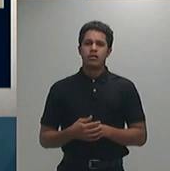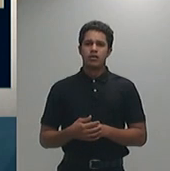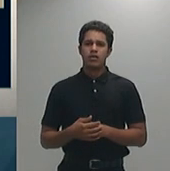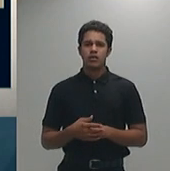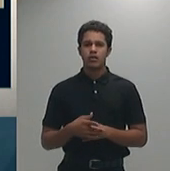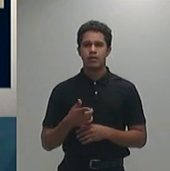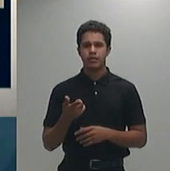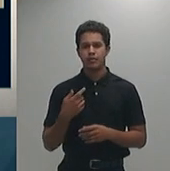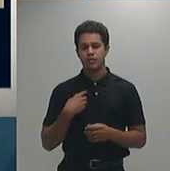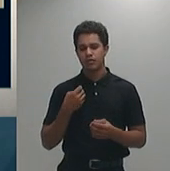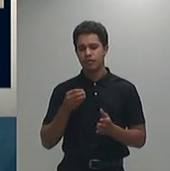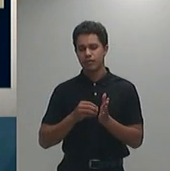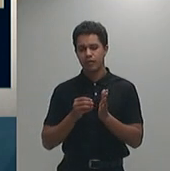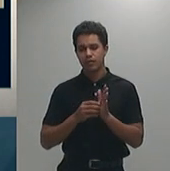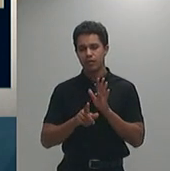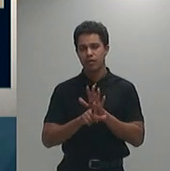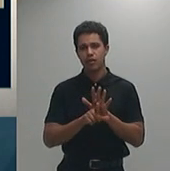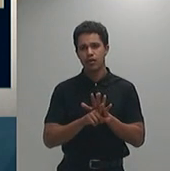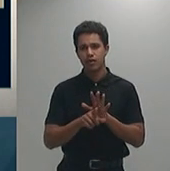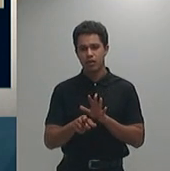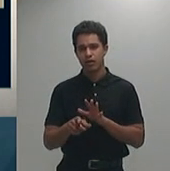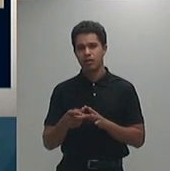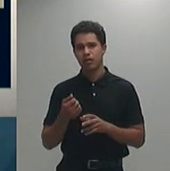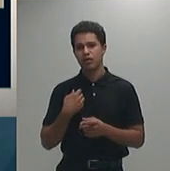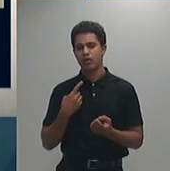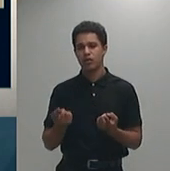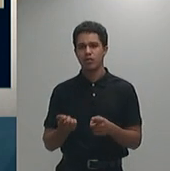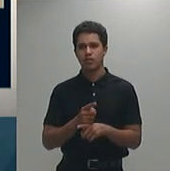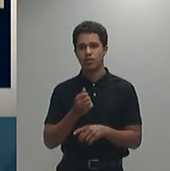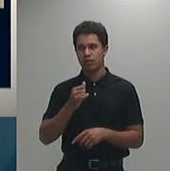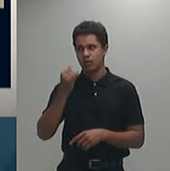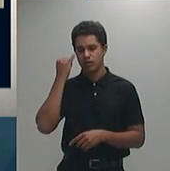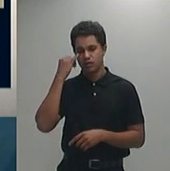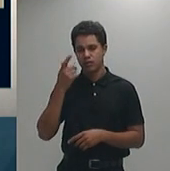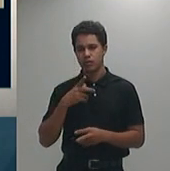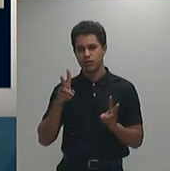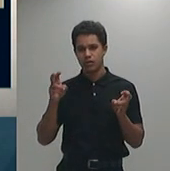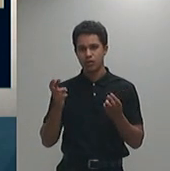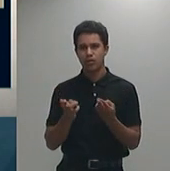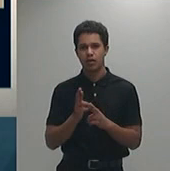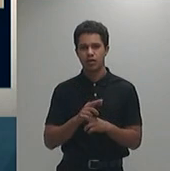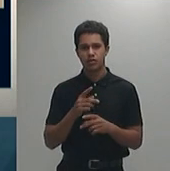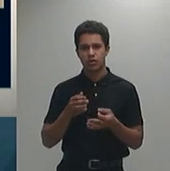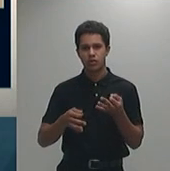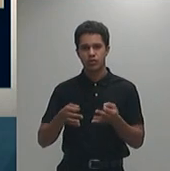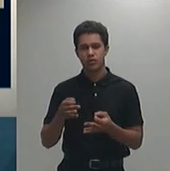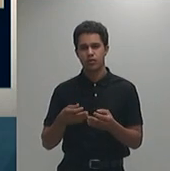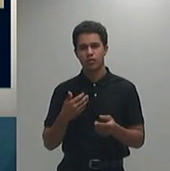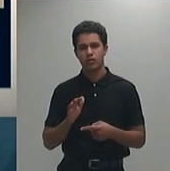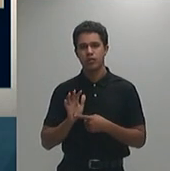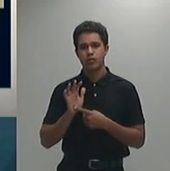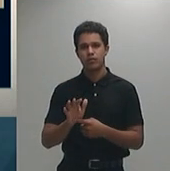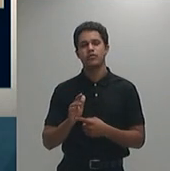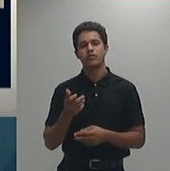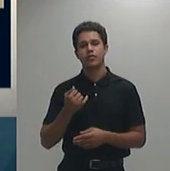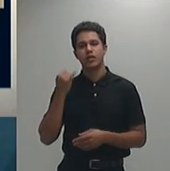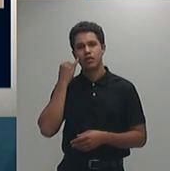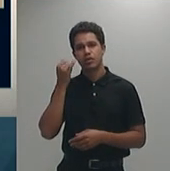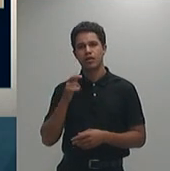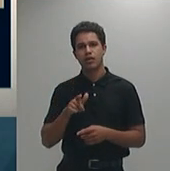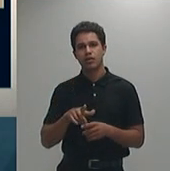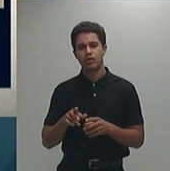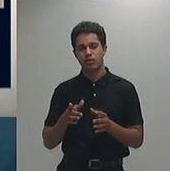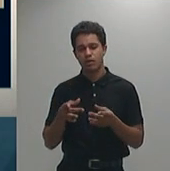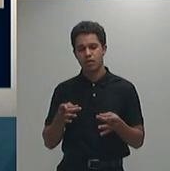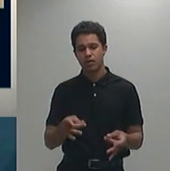regularidade para fulminar em Thor tão contraditório segunda relação jurídica aposta na hipótese dos Autos como detalhadamente